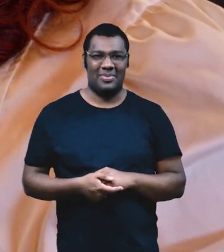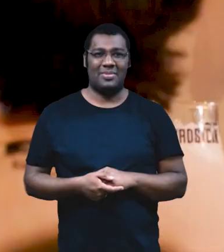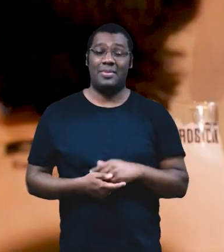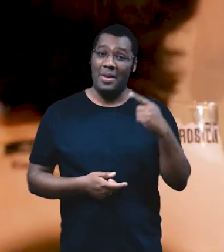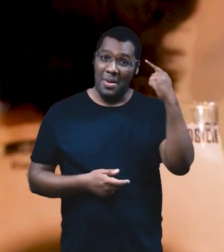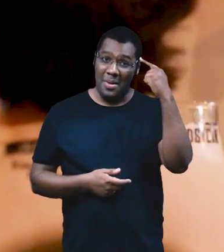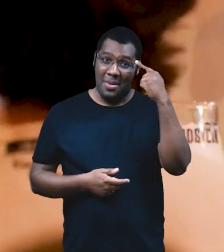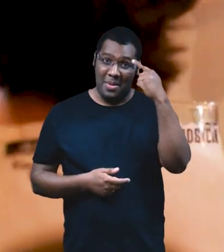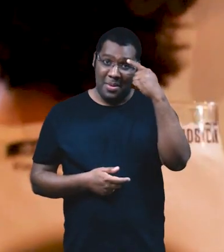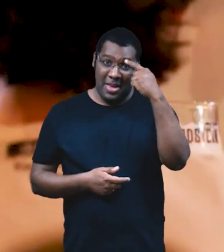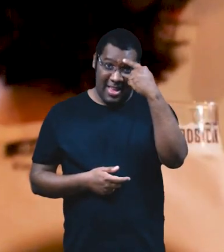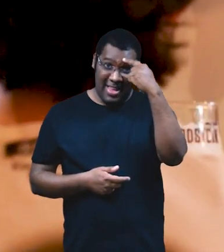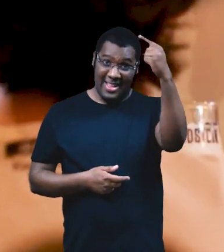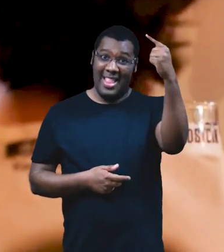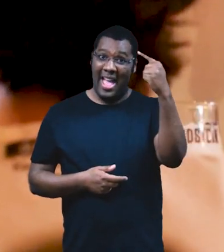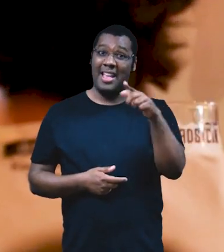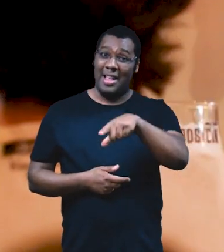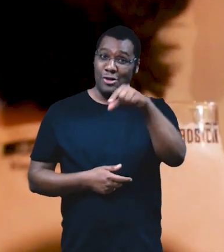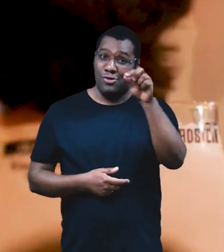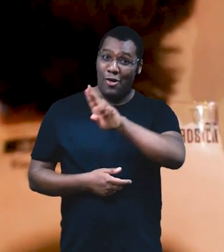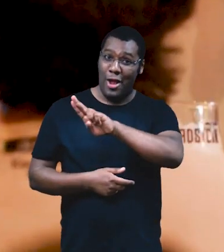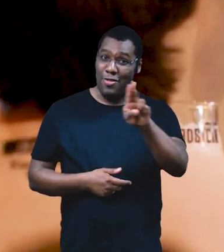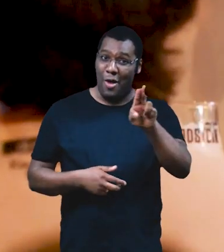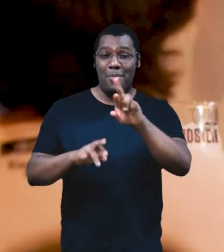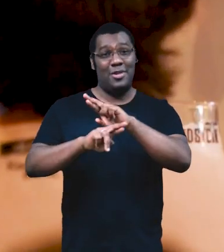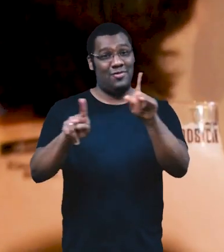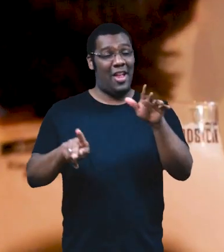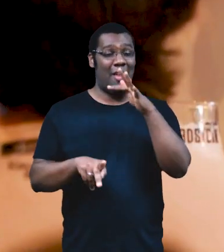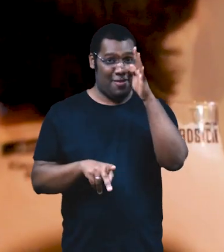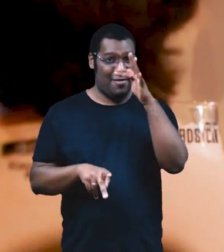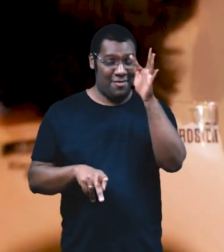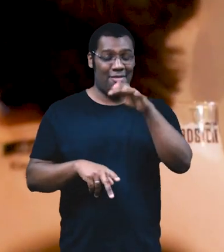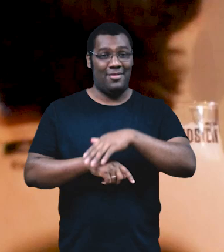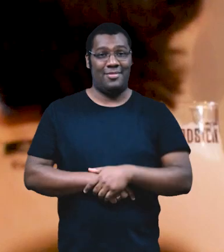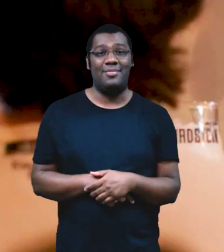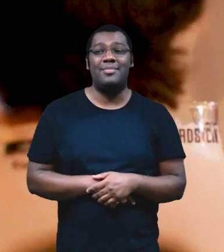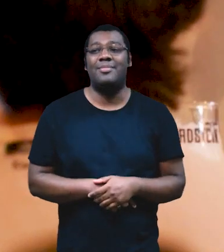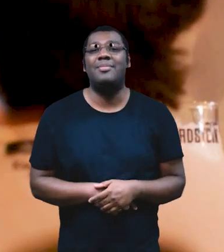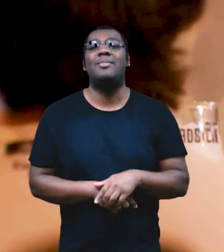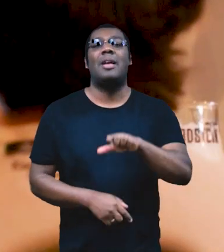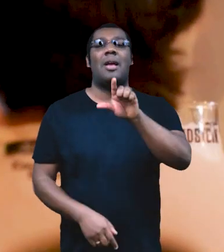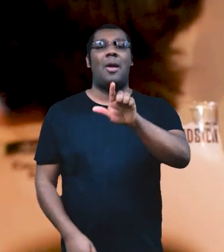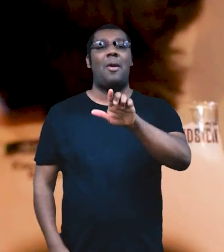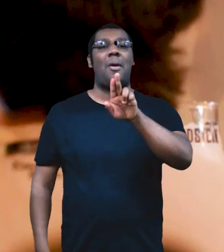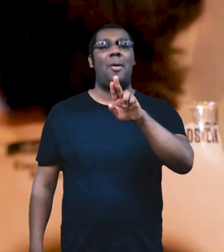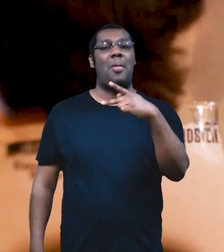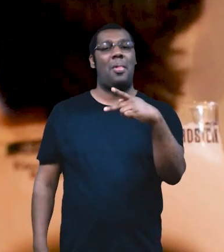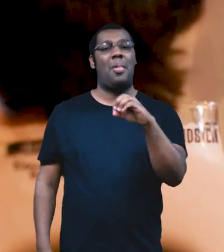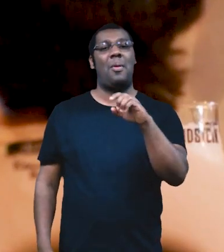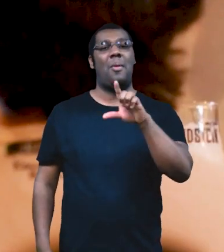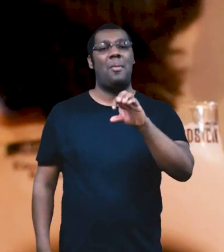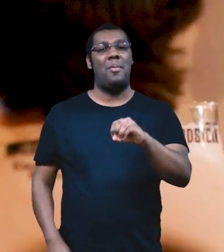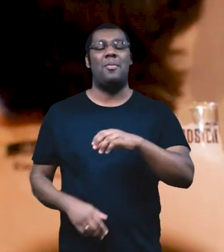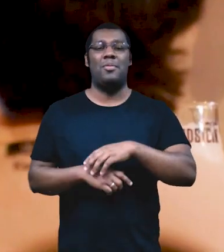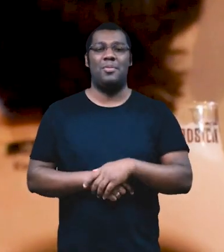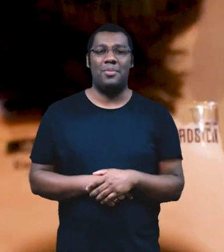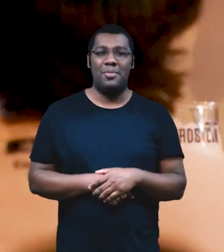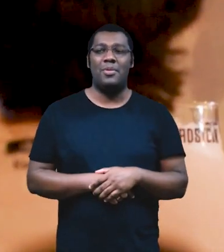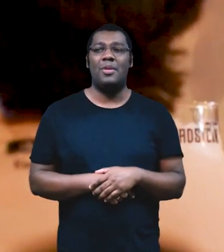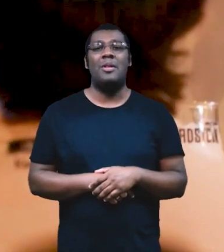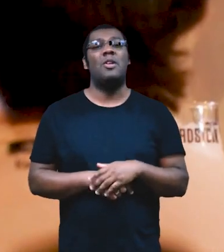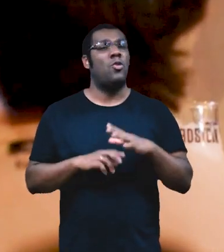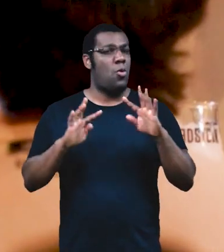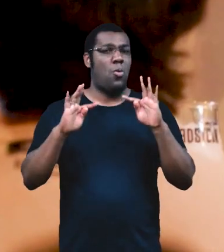Com relação à questão dos lúpulos aqui, como o João falou, todos os lúpulos que a gente utiliza hoje na produção são